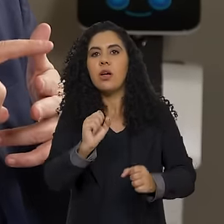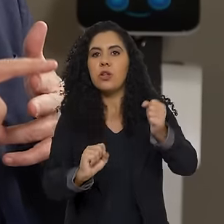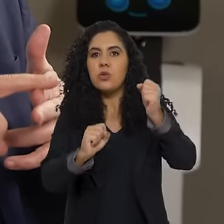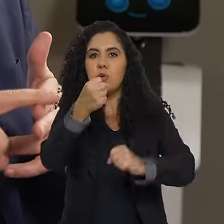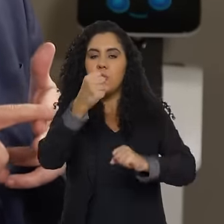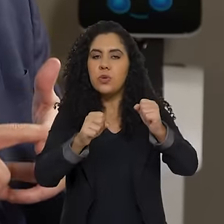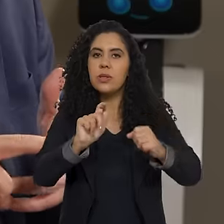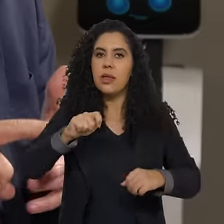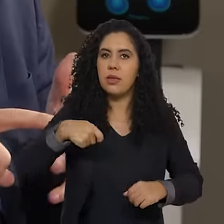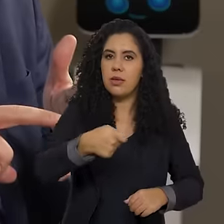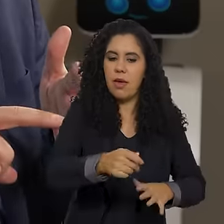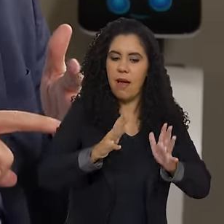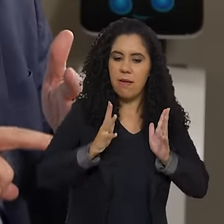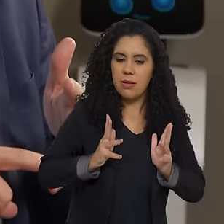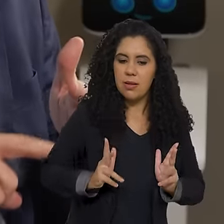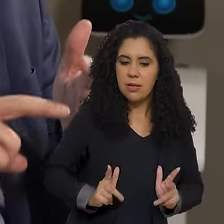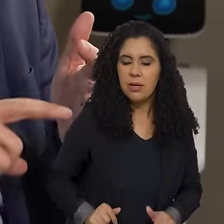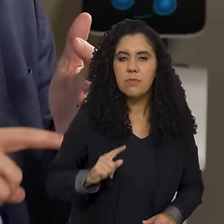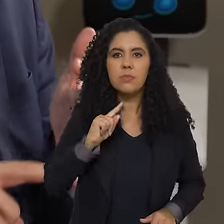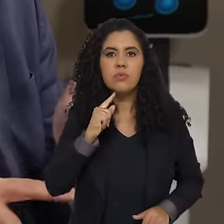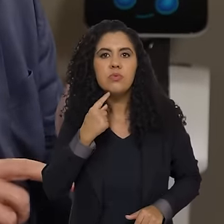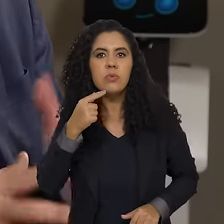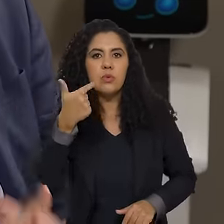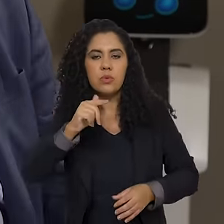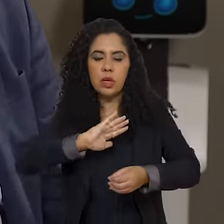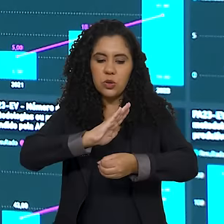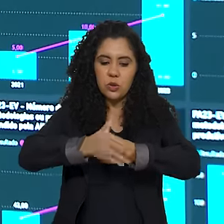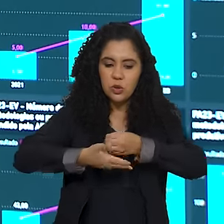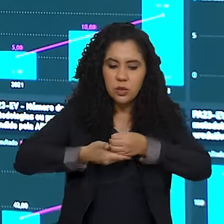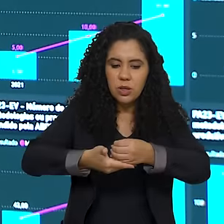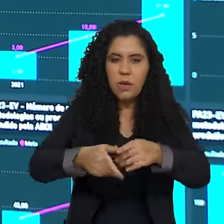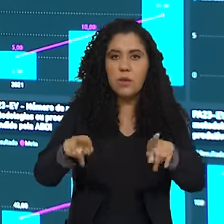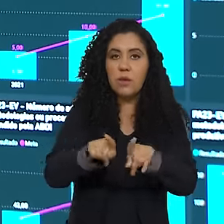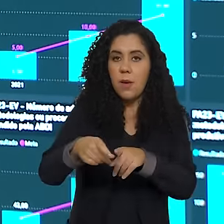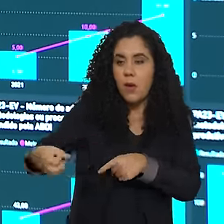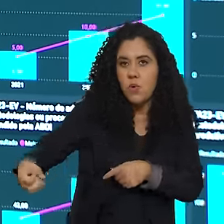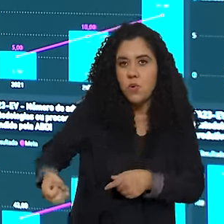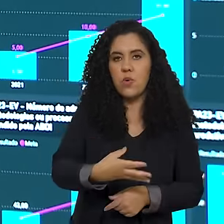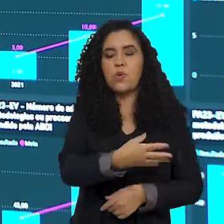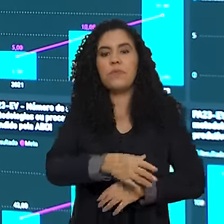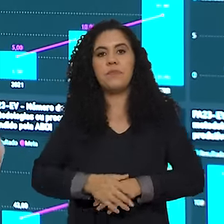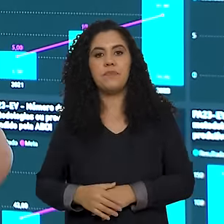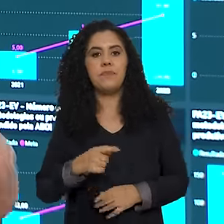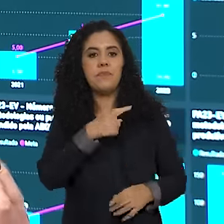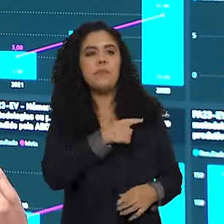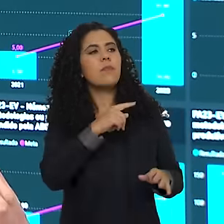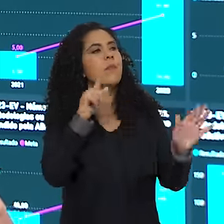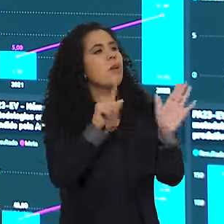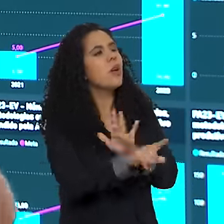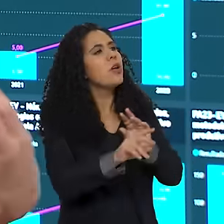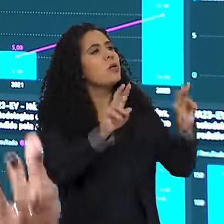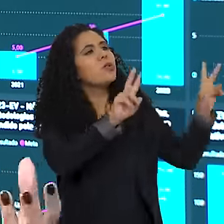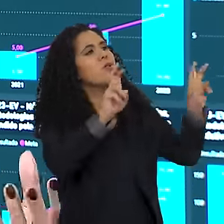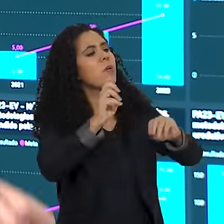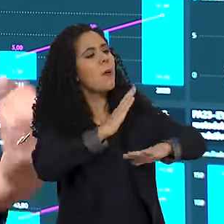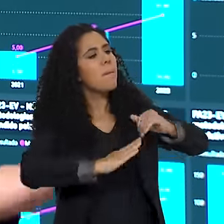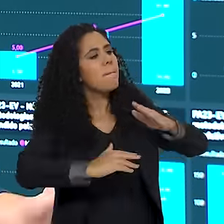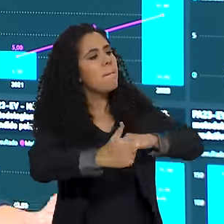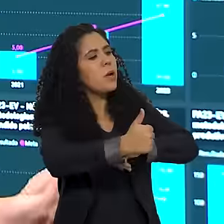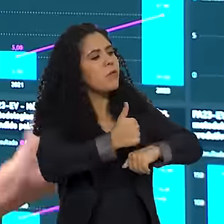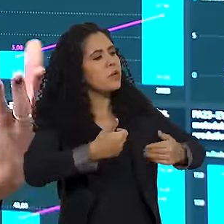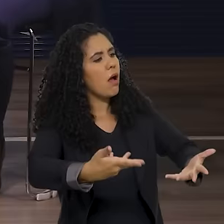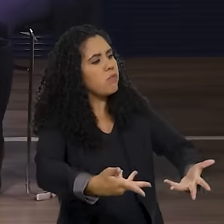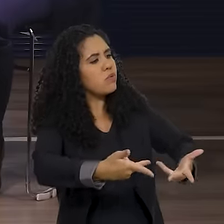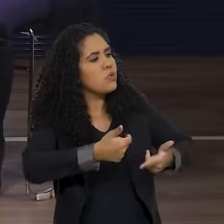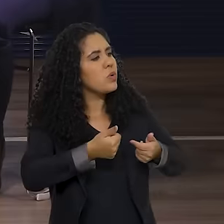limpa, sustentável, competitiva e inovadora. E como que a gente está hoje em relação a profissionais qualificados